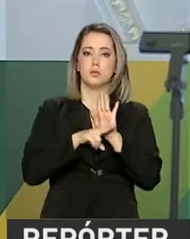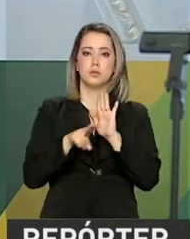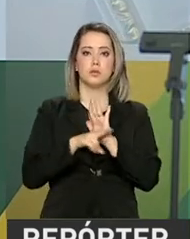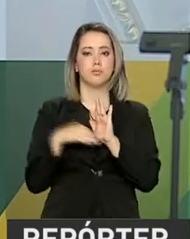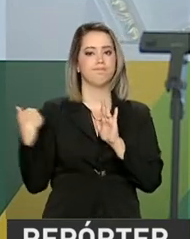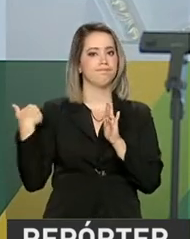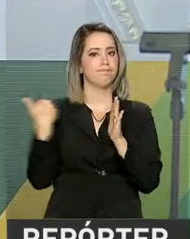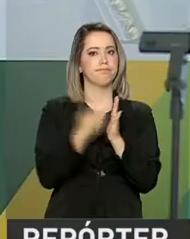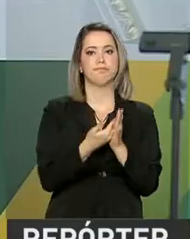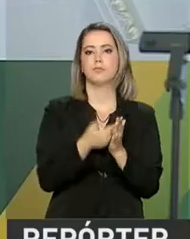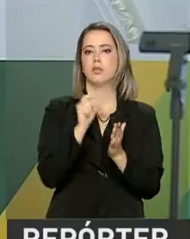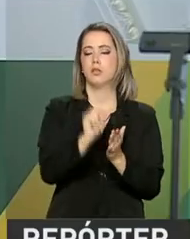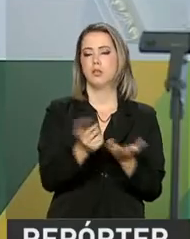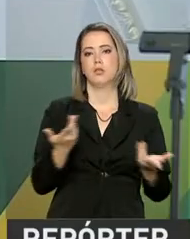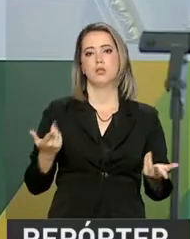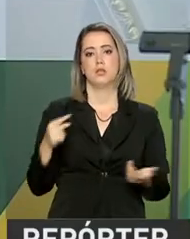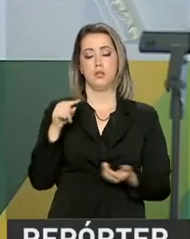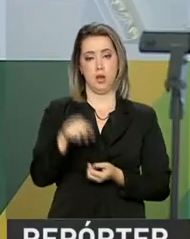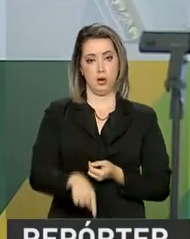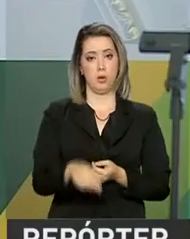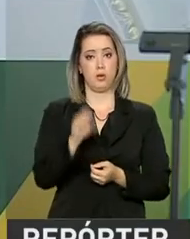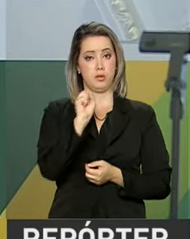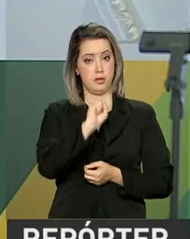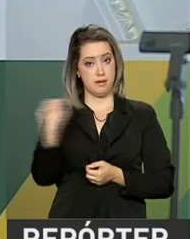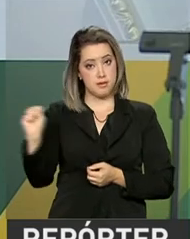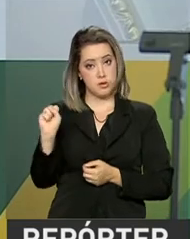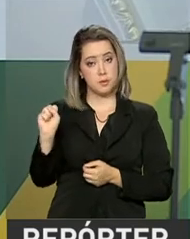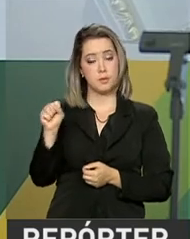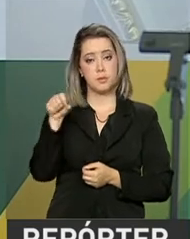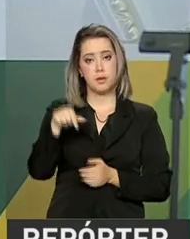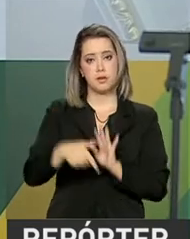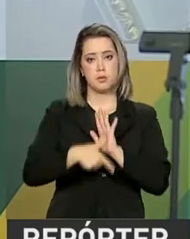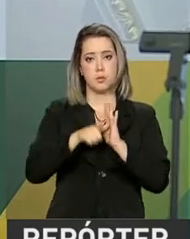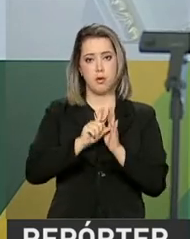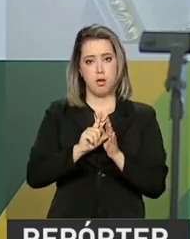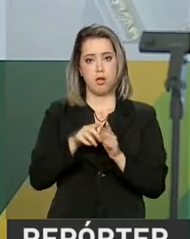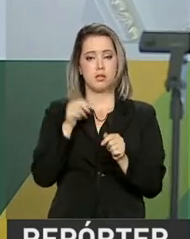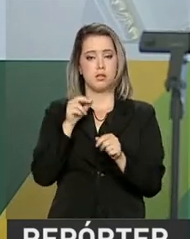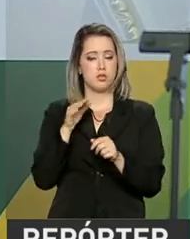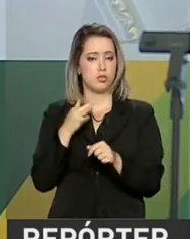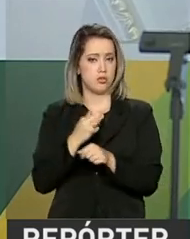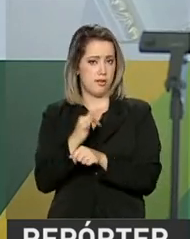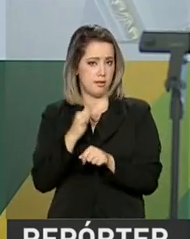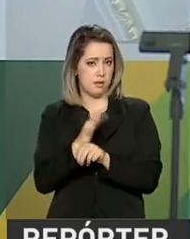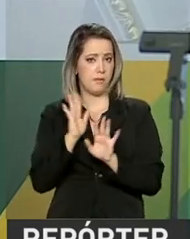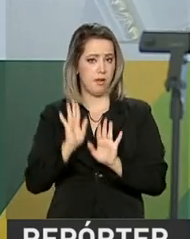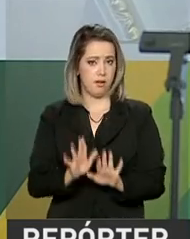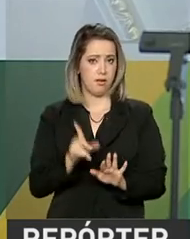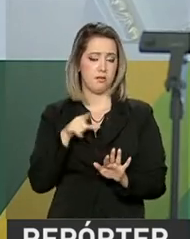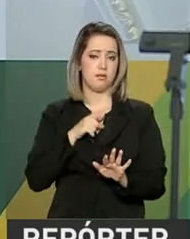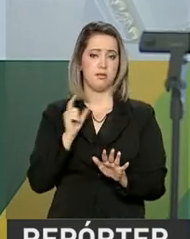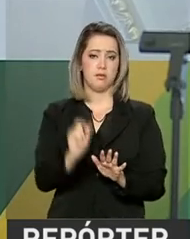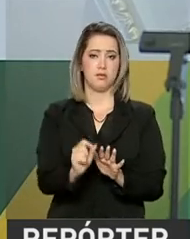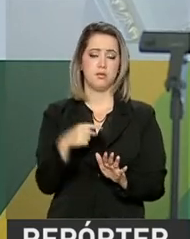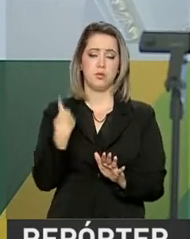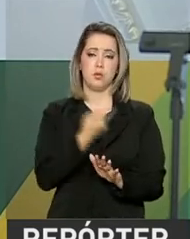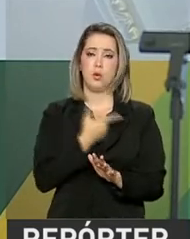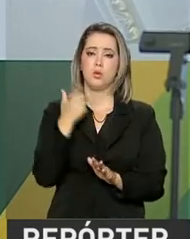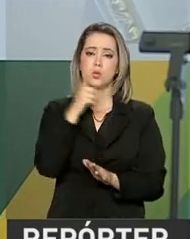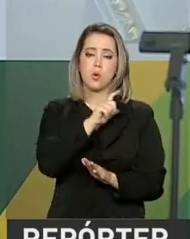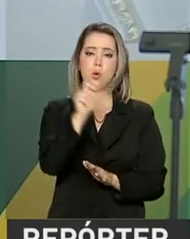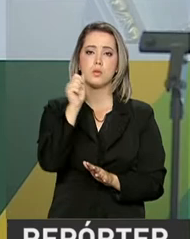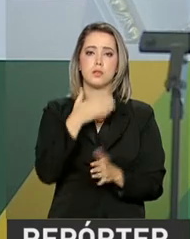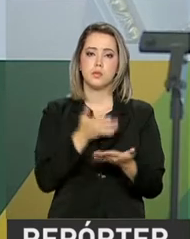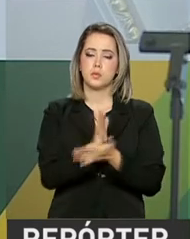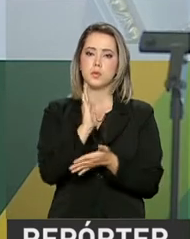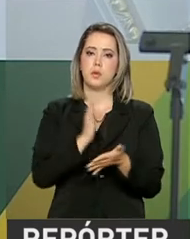últimas décadas ainda neste semestre quem sabe antes do recesso legislativo nós consigamos aprovar